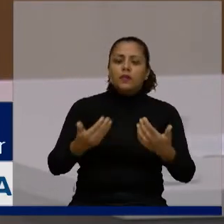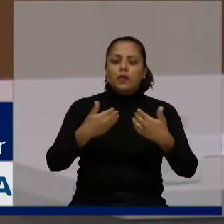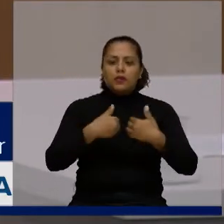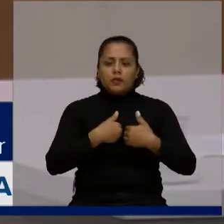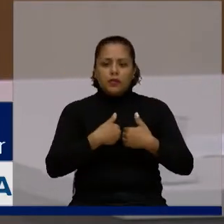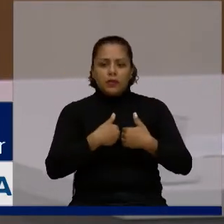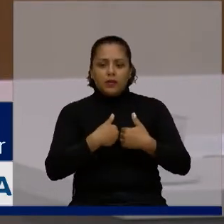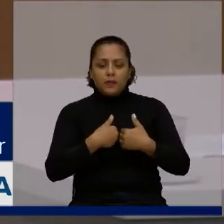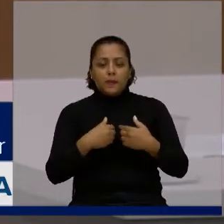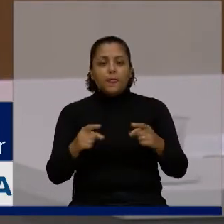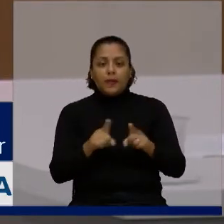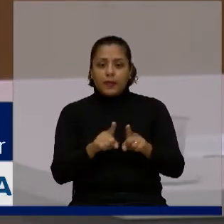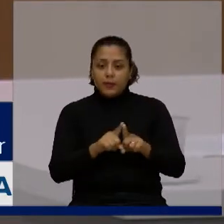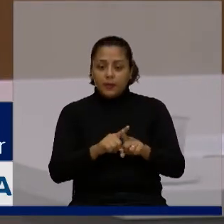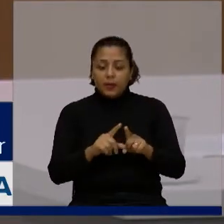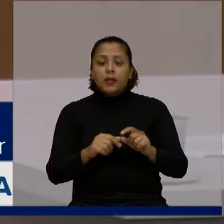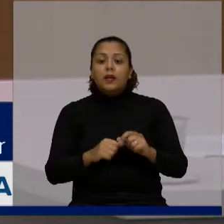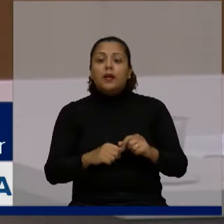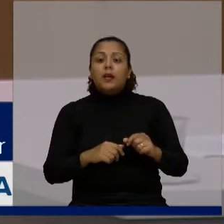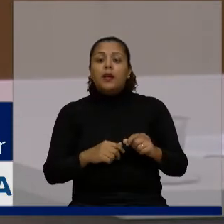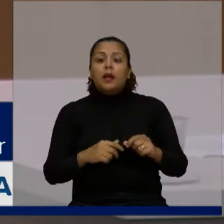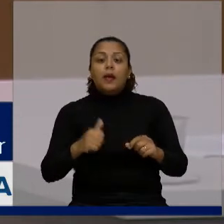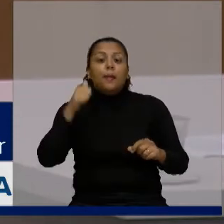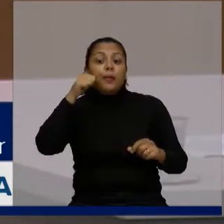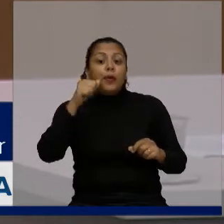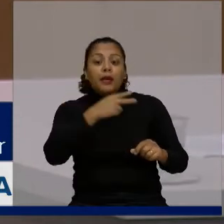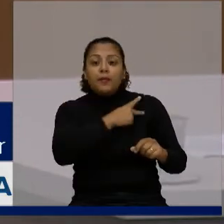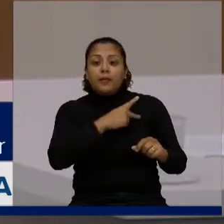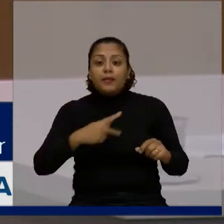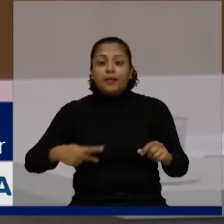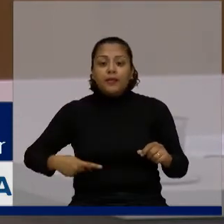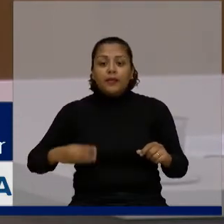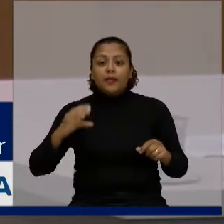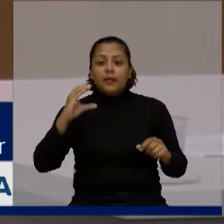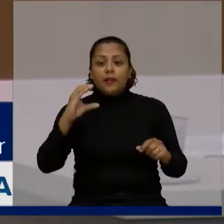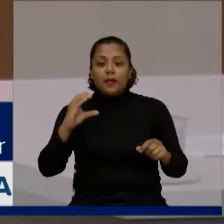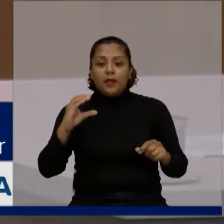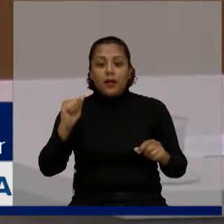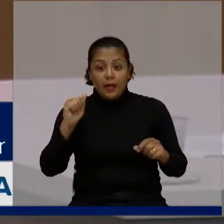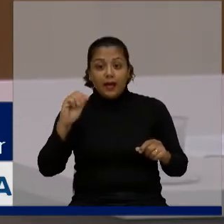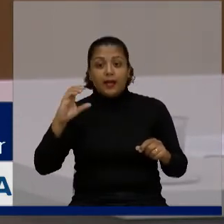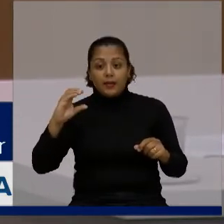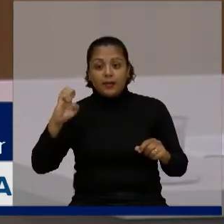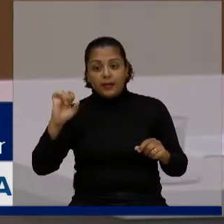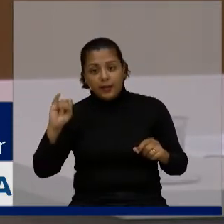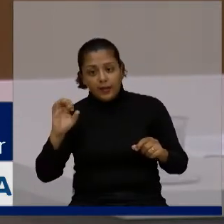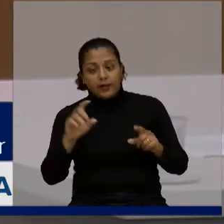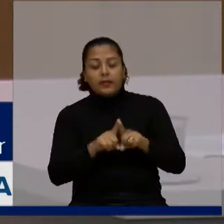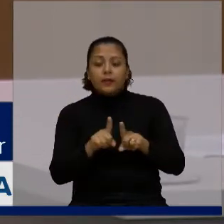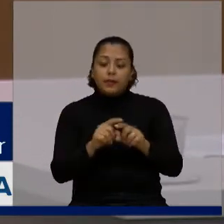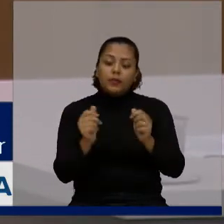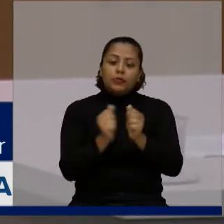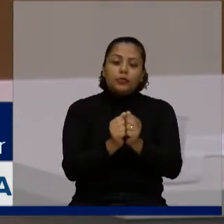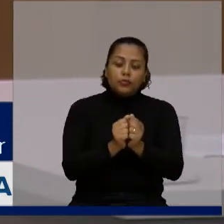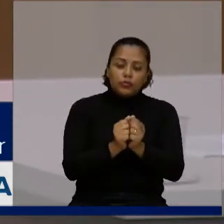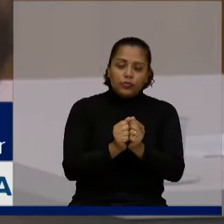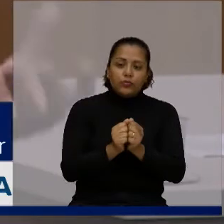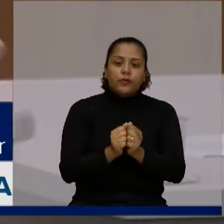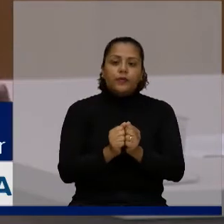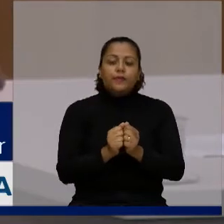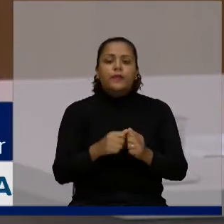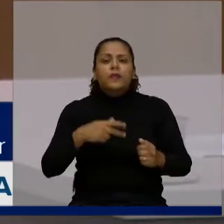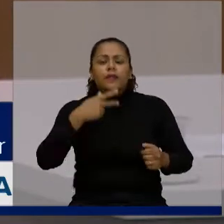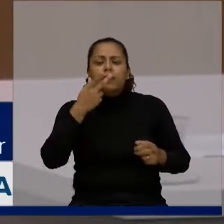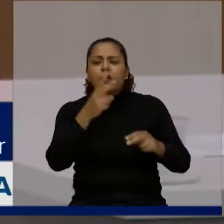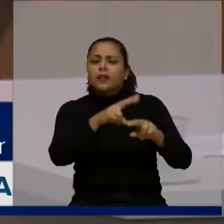da presidente da CI, a Eliane, esteve aqui com a gente e falando